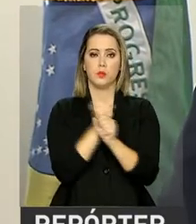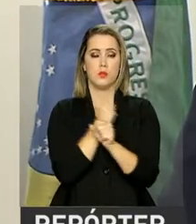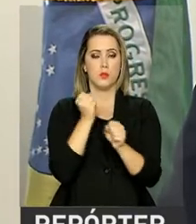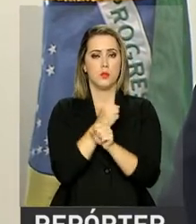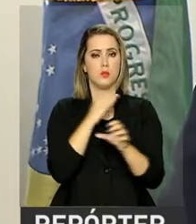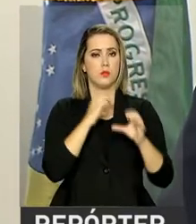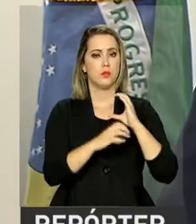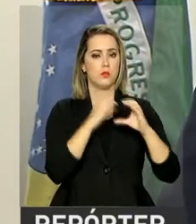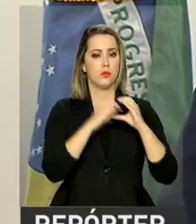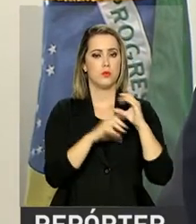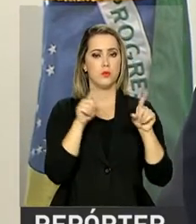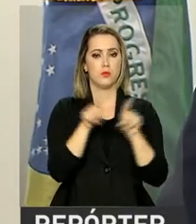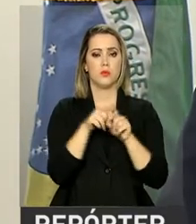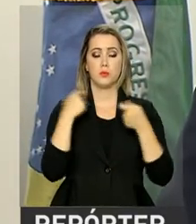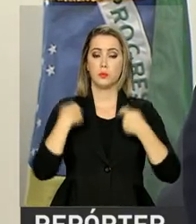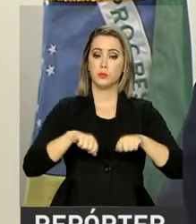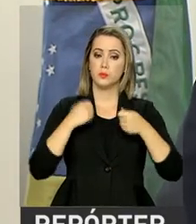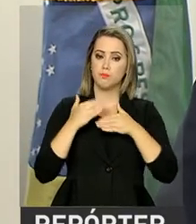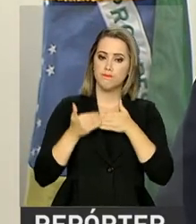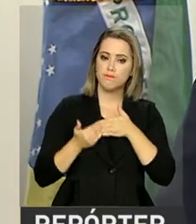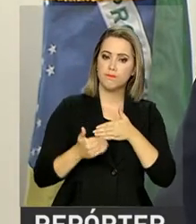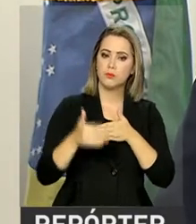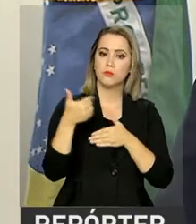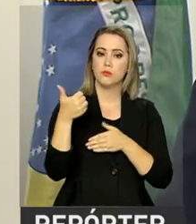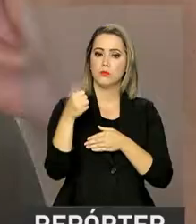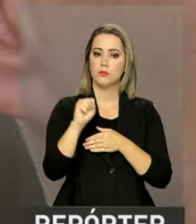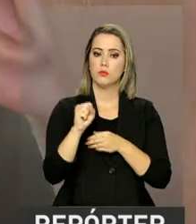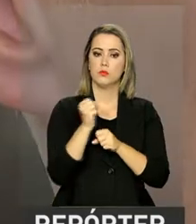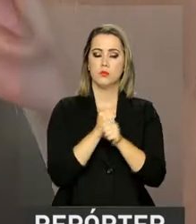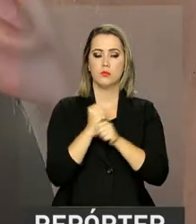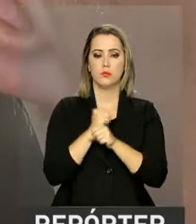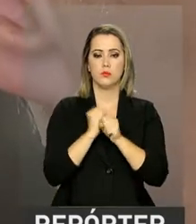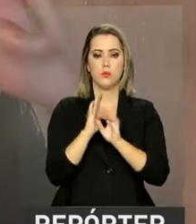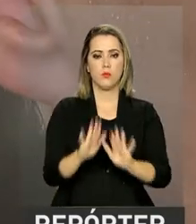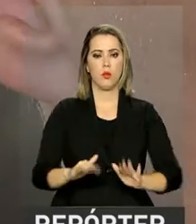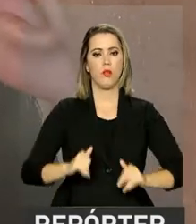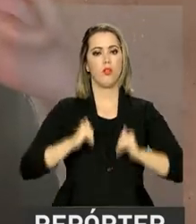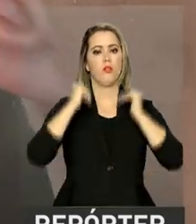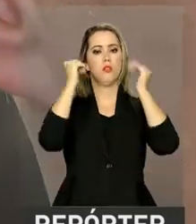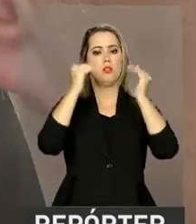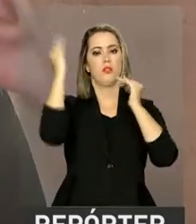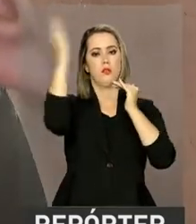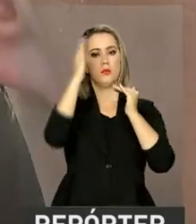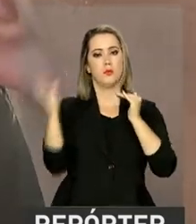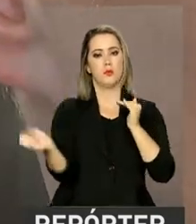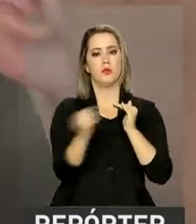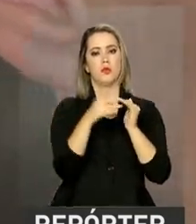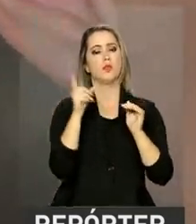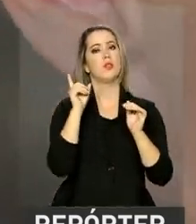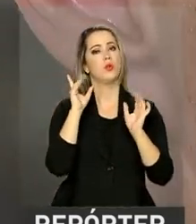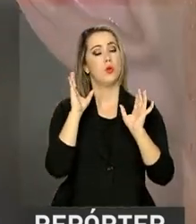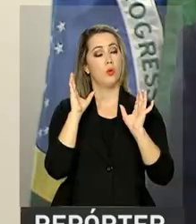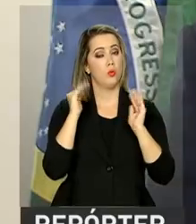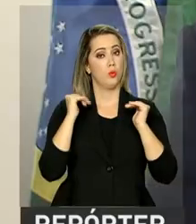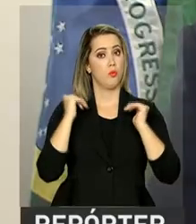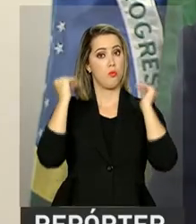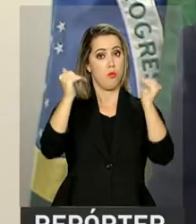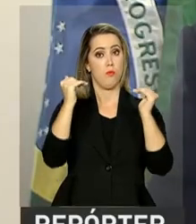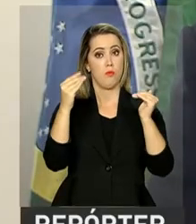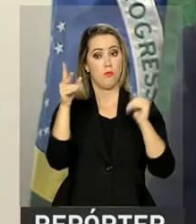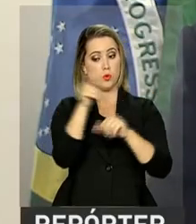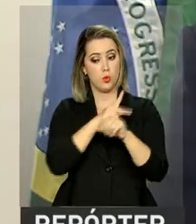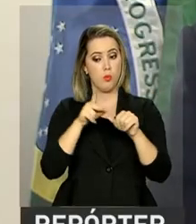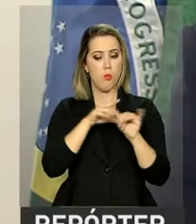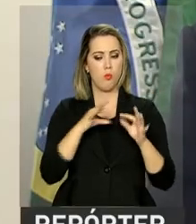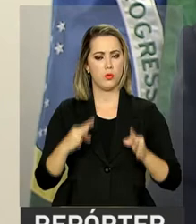comunicações que deve durar 18 anos e leva o brasil a um novo patamar tecnológico nós estamos vivendo